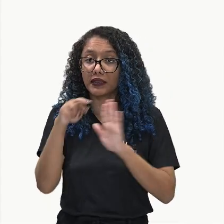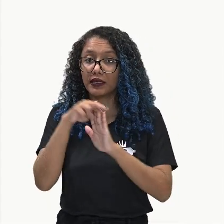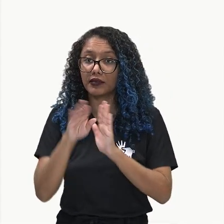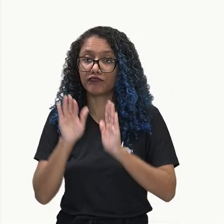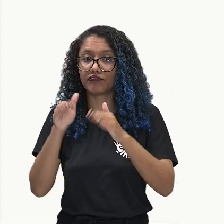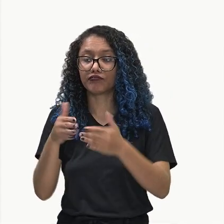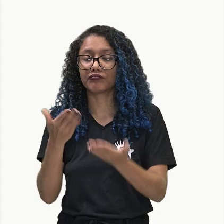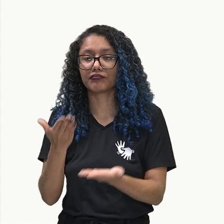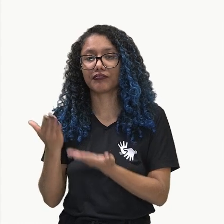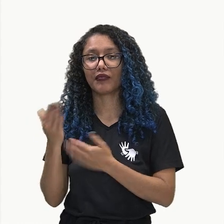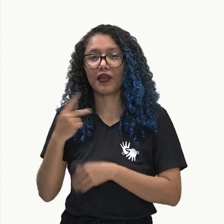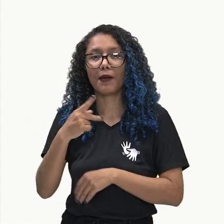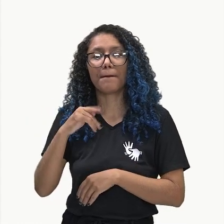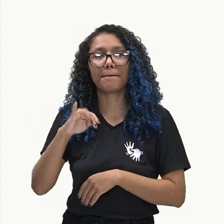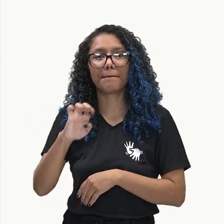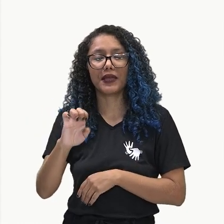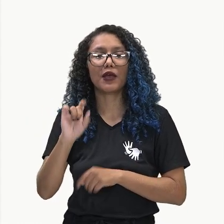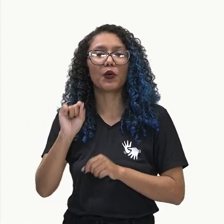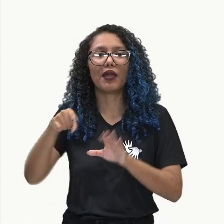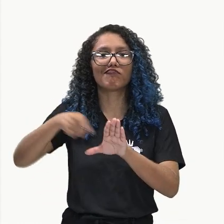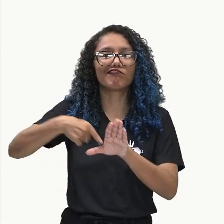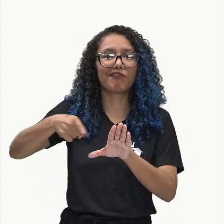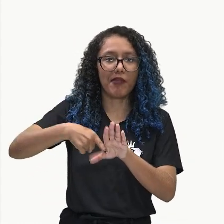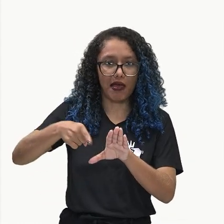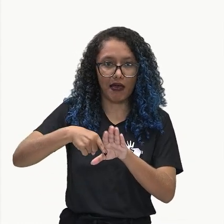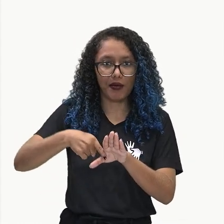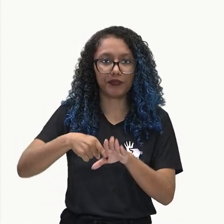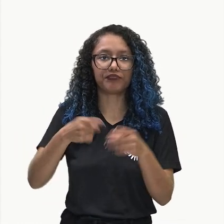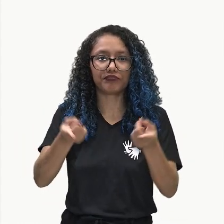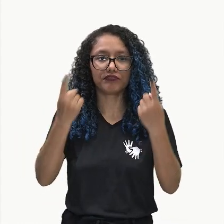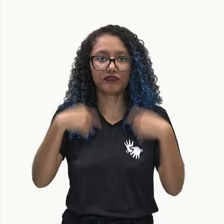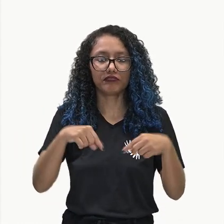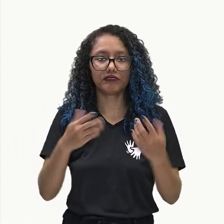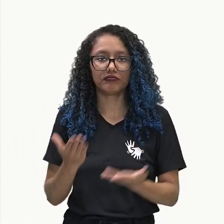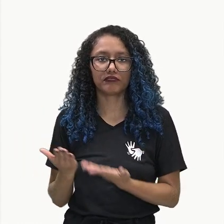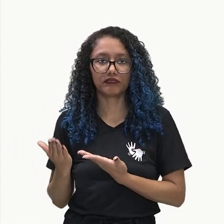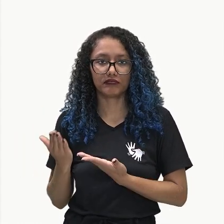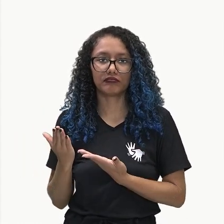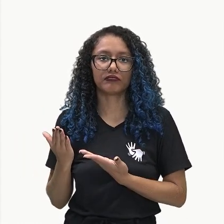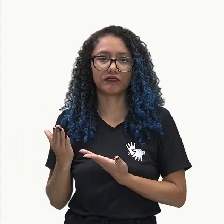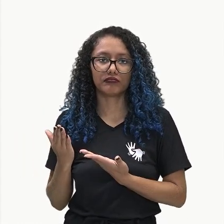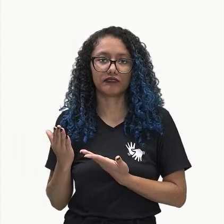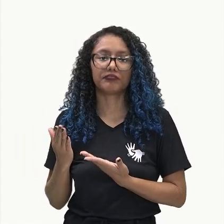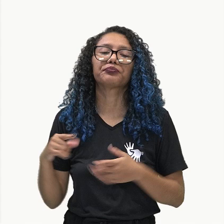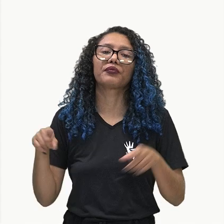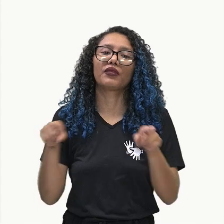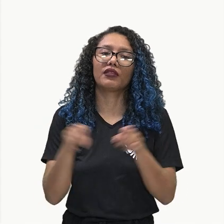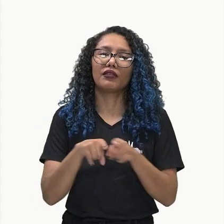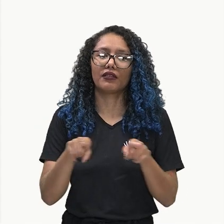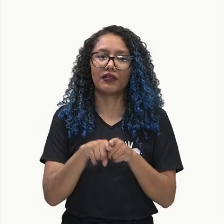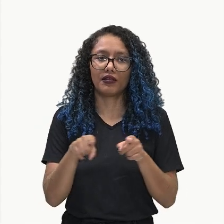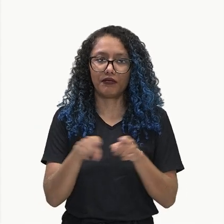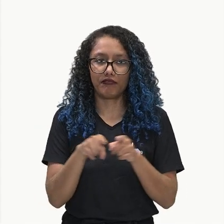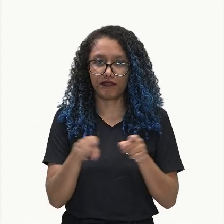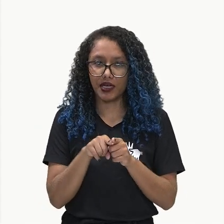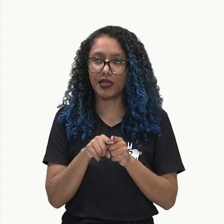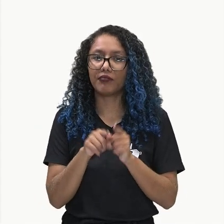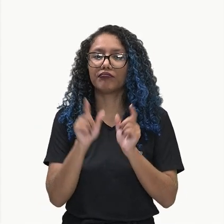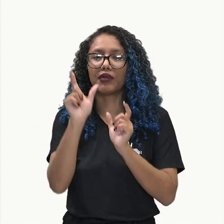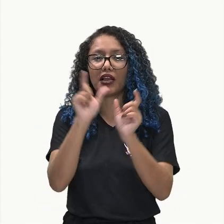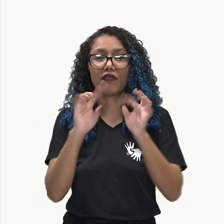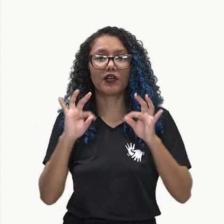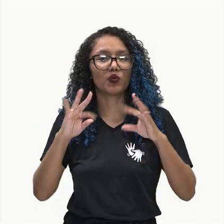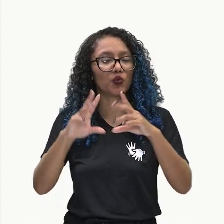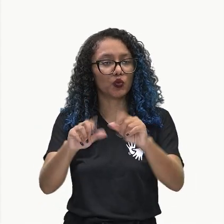que é o nosso pé. E aí, ad, ed, id, ud também são palavras femininas, como